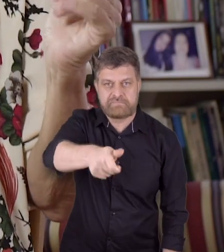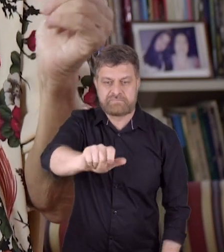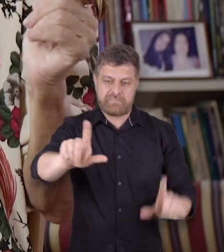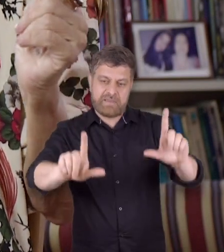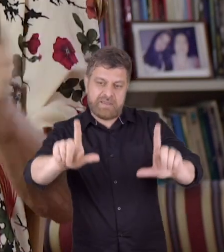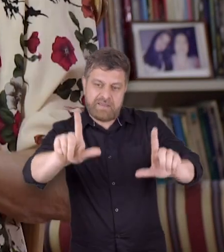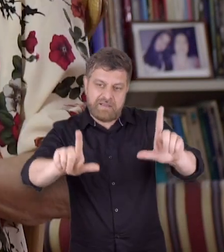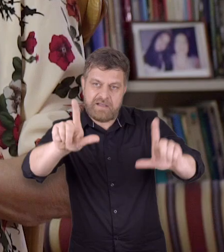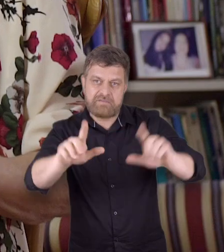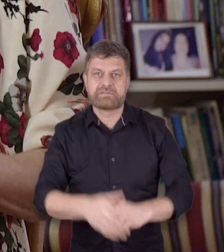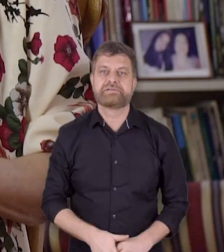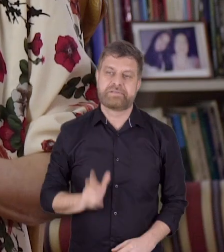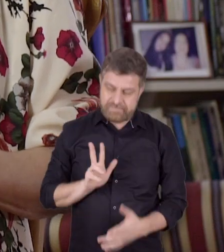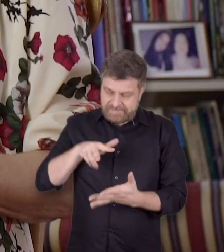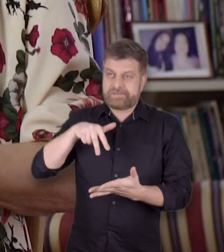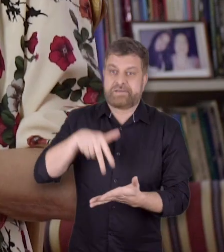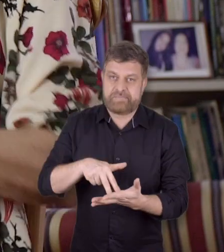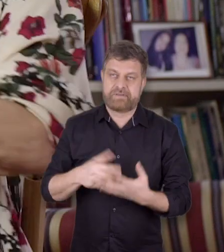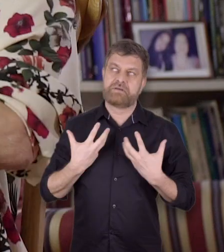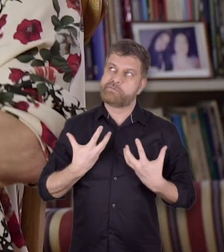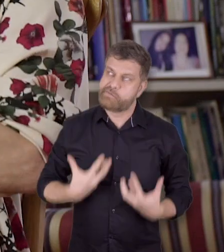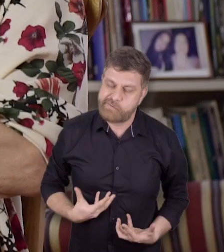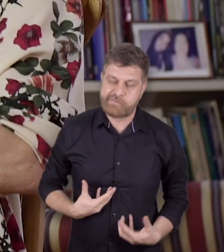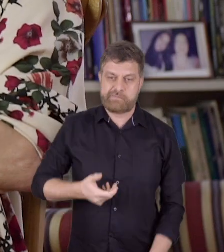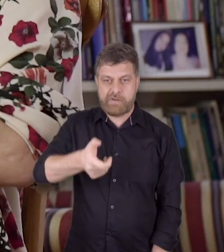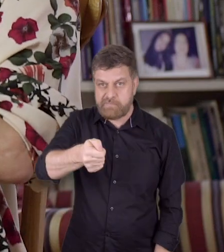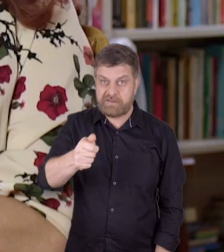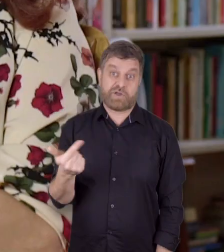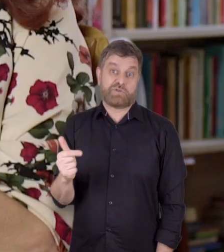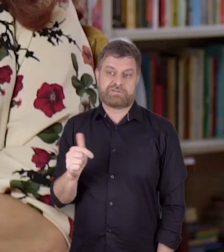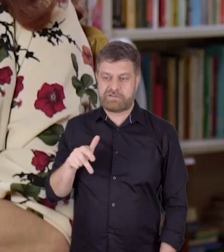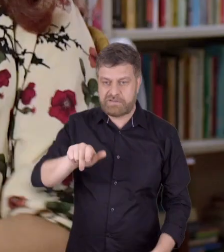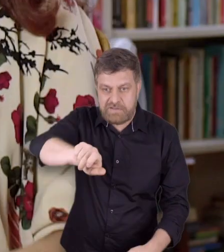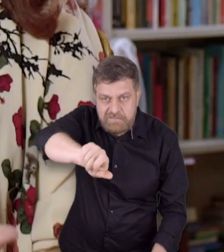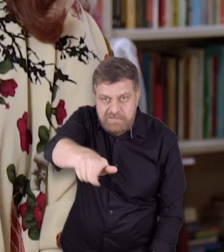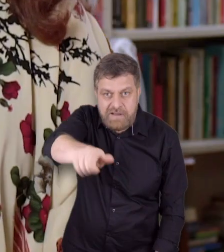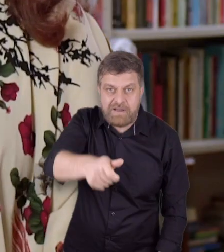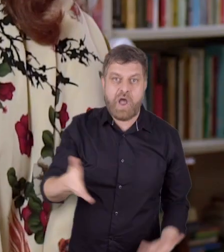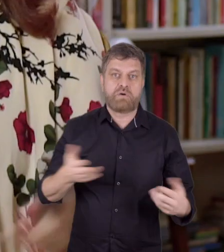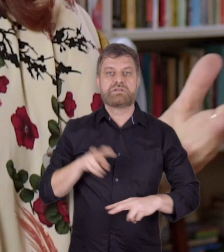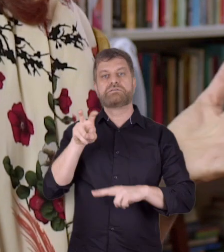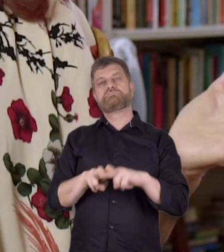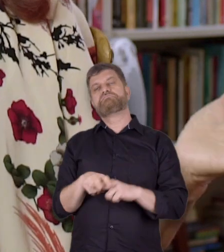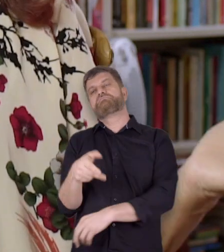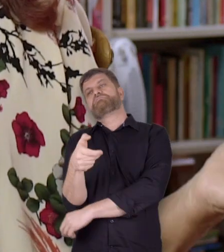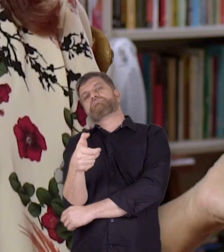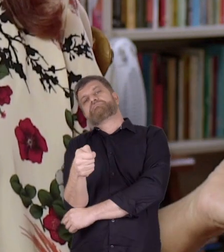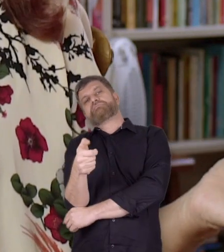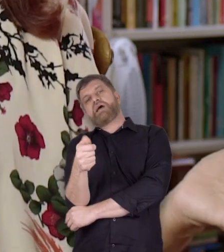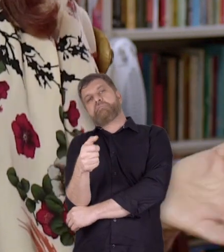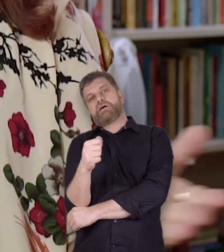de televisão e ter que levantar para ir mudando o canal. Hoje nós mudamos o canal, isso a partir dos